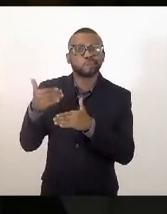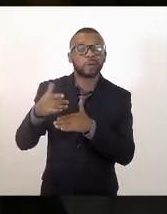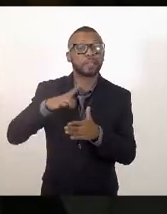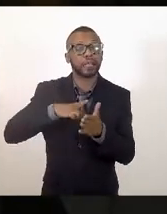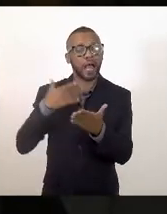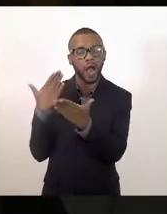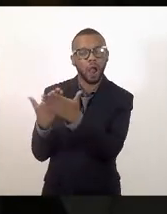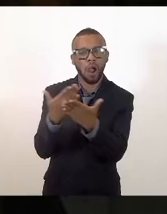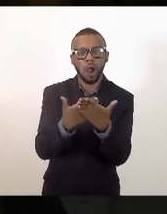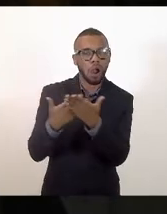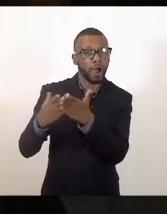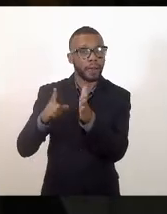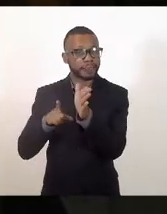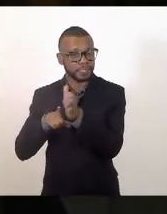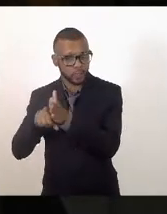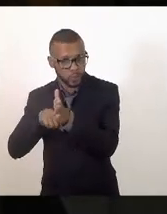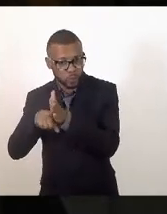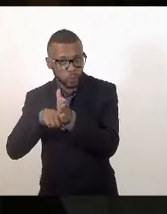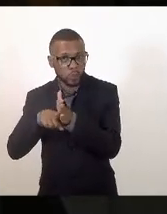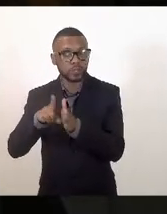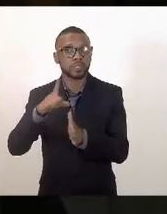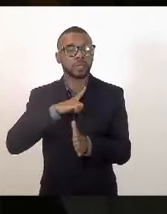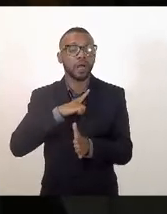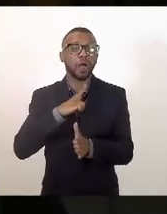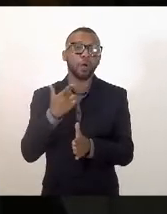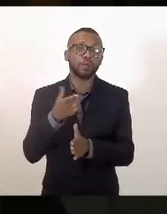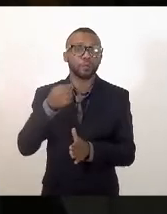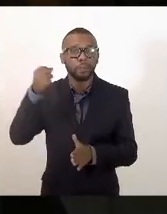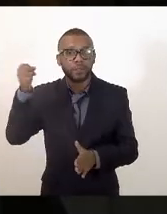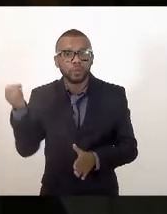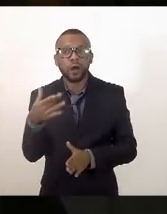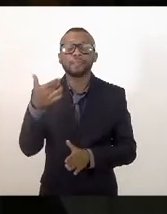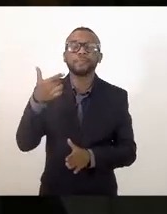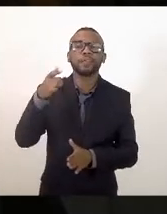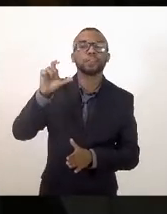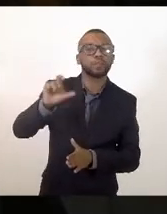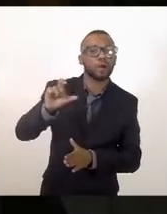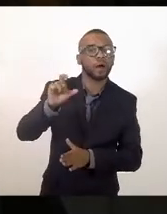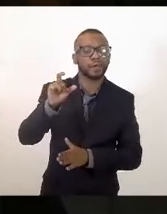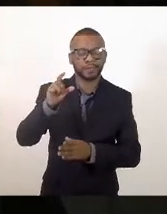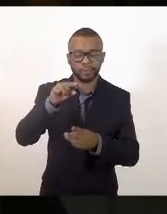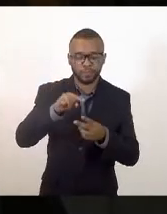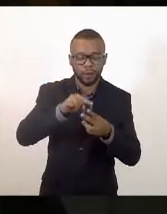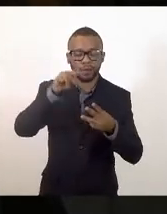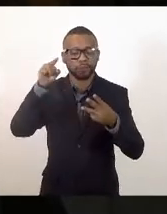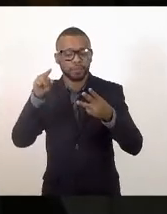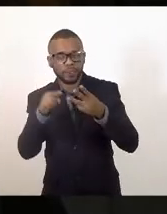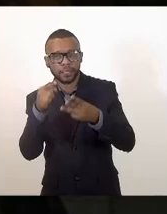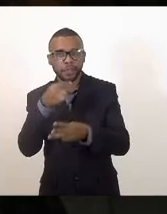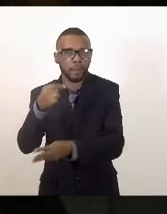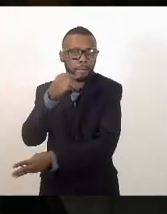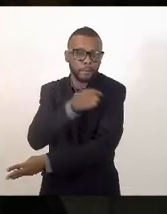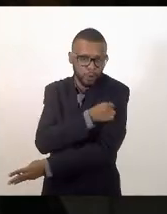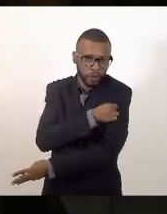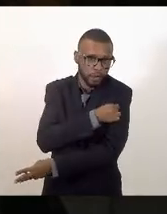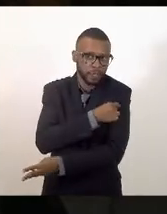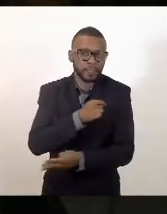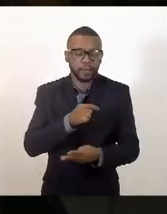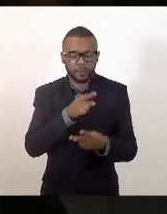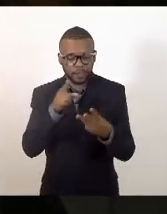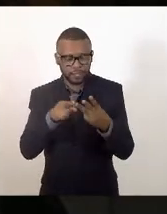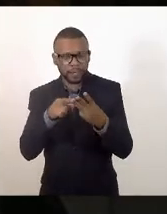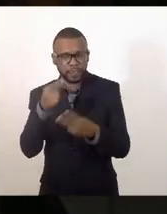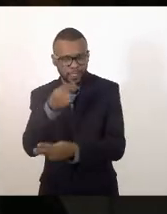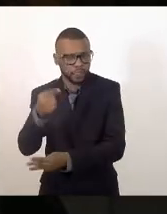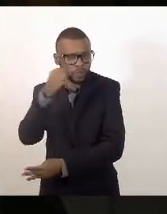estudos de uma nova dose, ou, como dizem outros, uma